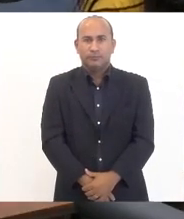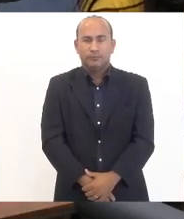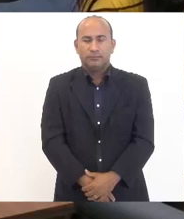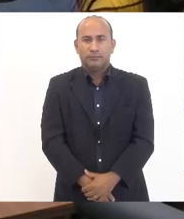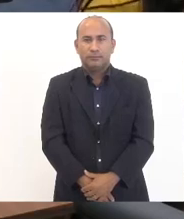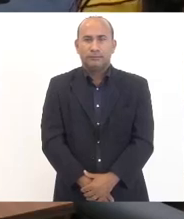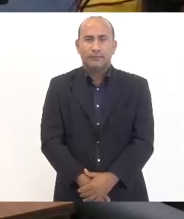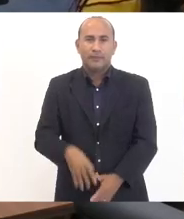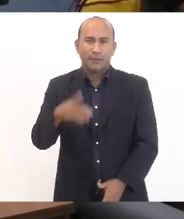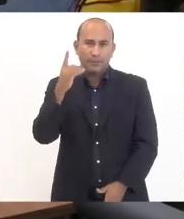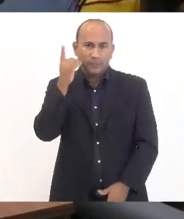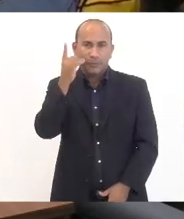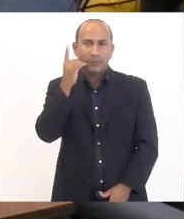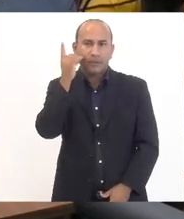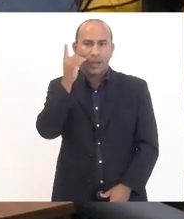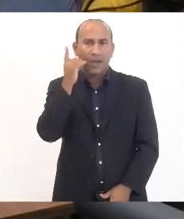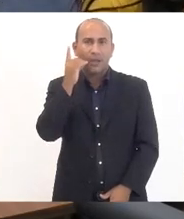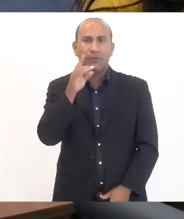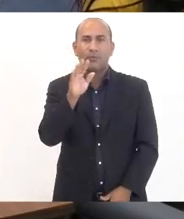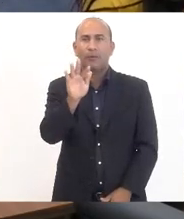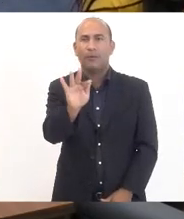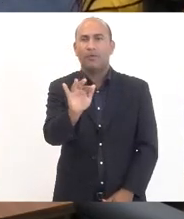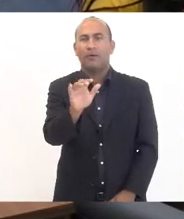Deputado Flávio Serafini.